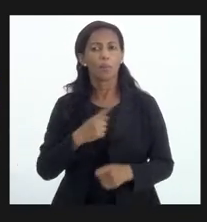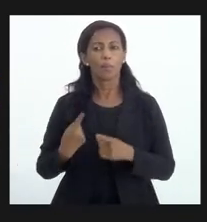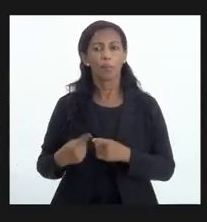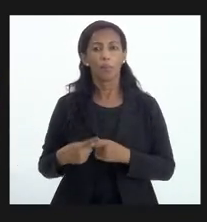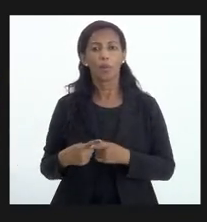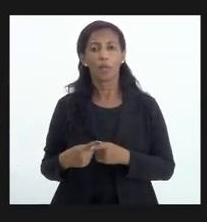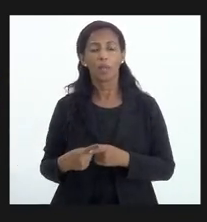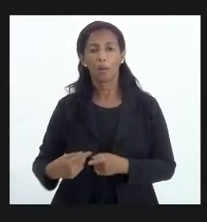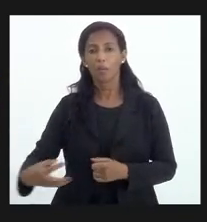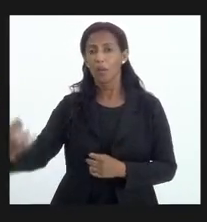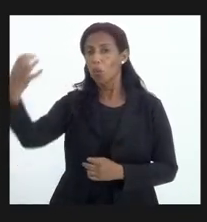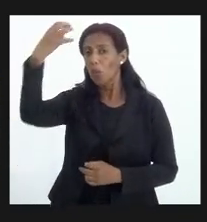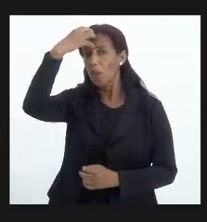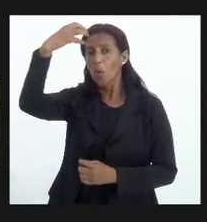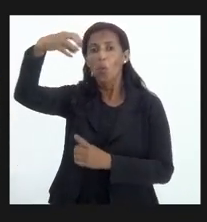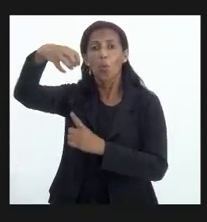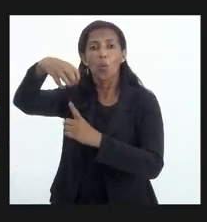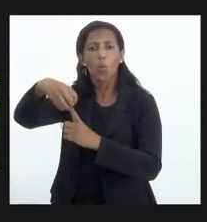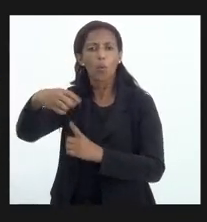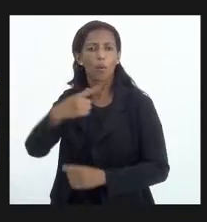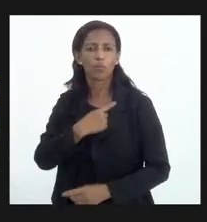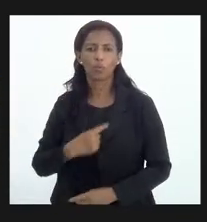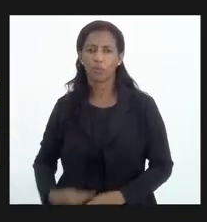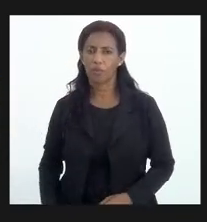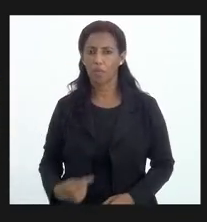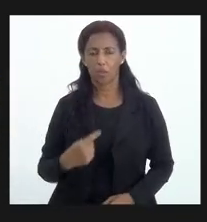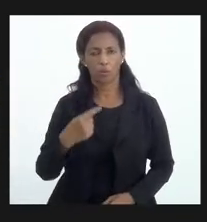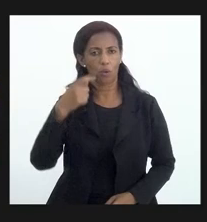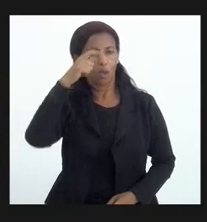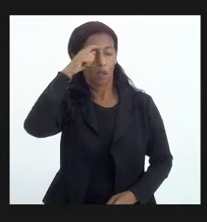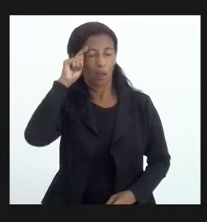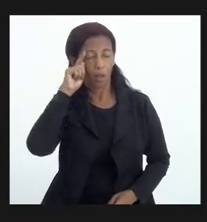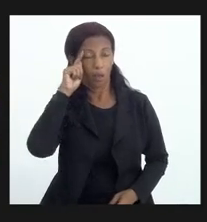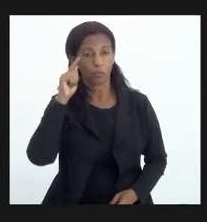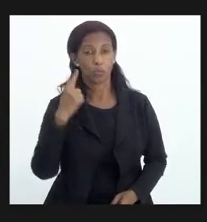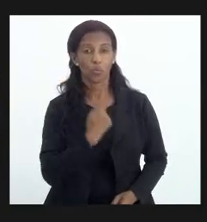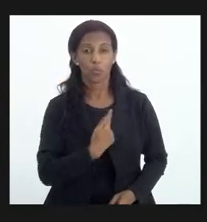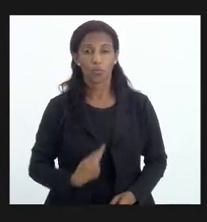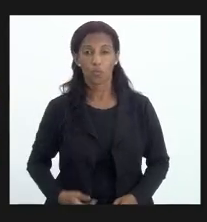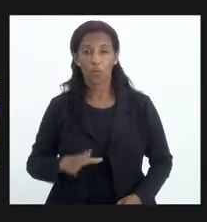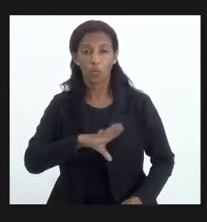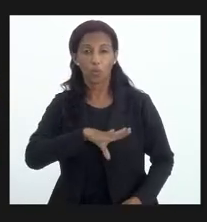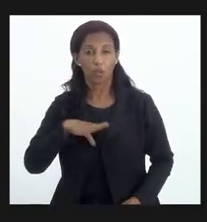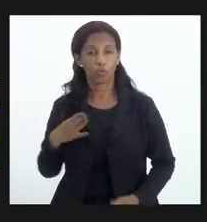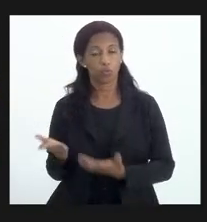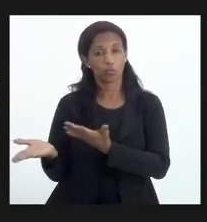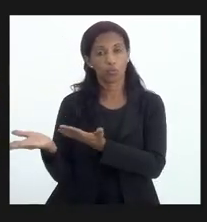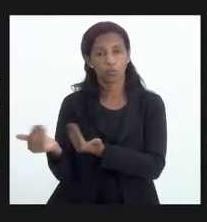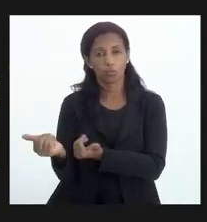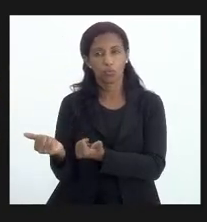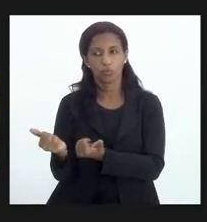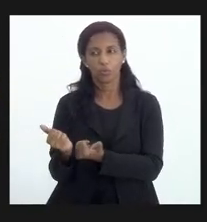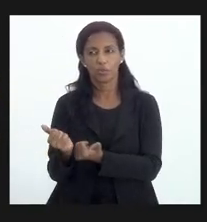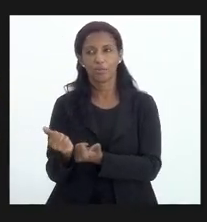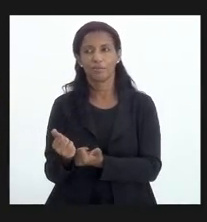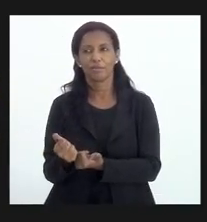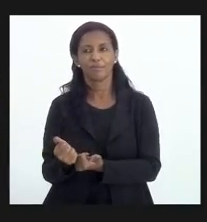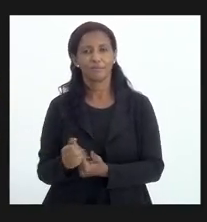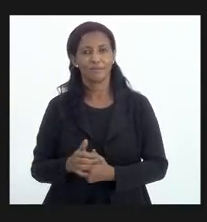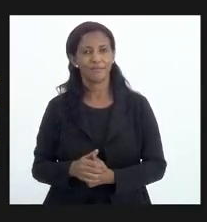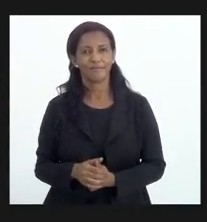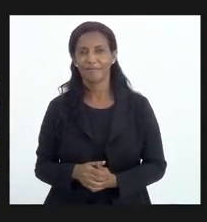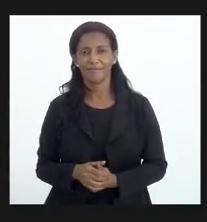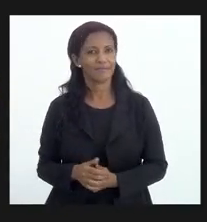não é culpa do governador Cláudio Castro, nem deste governo, um governo corajoso, jovem, que começa